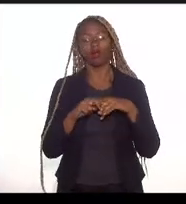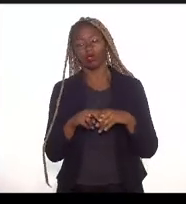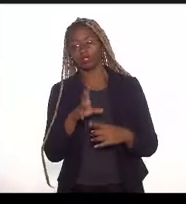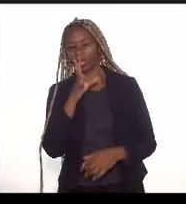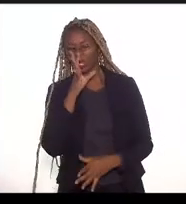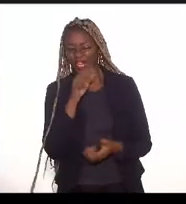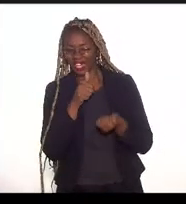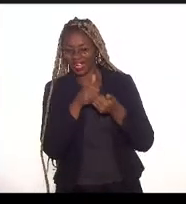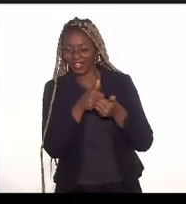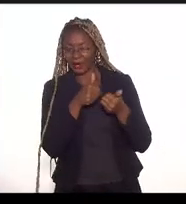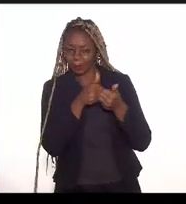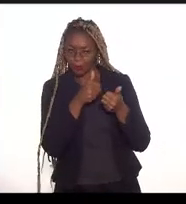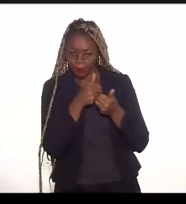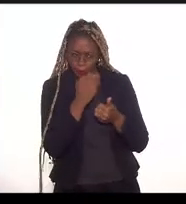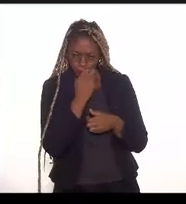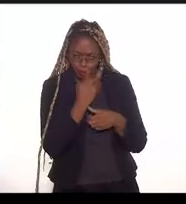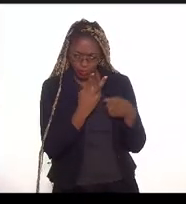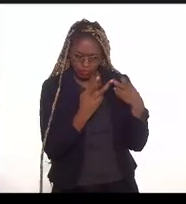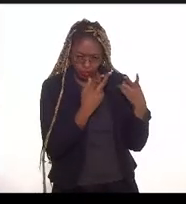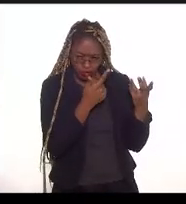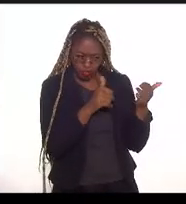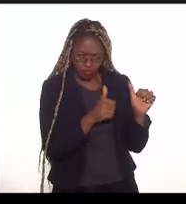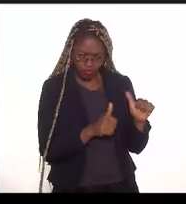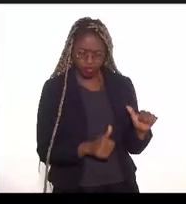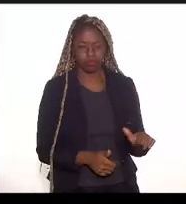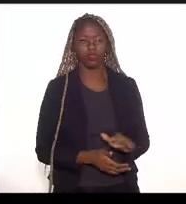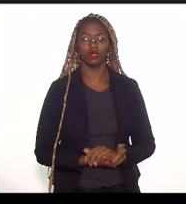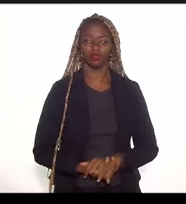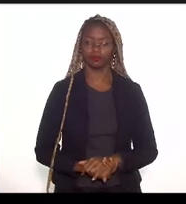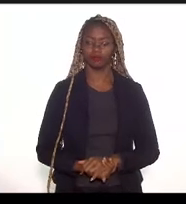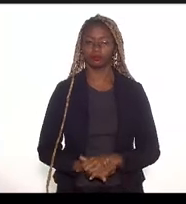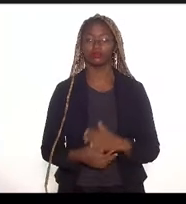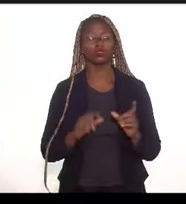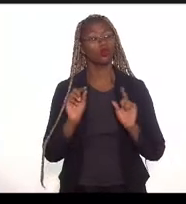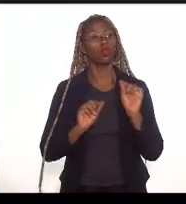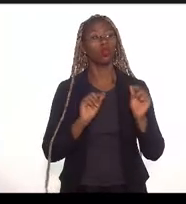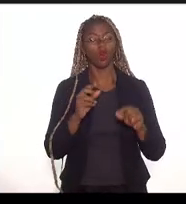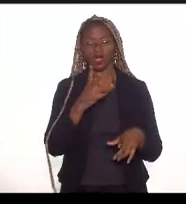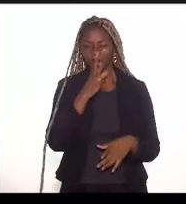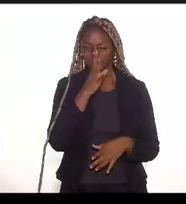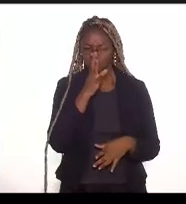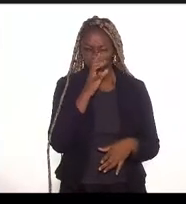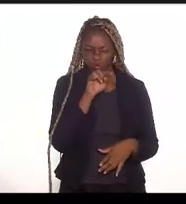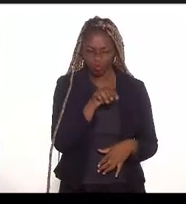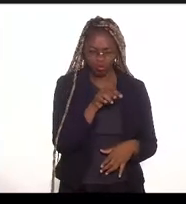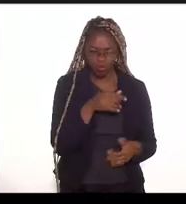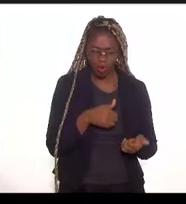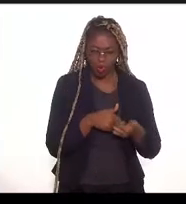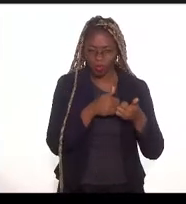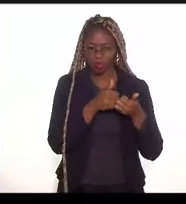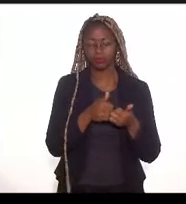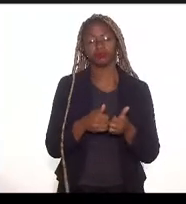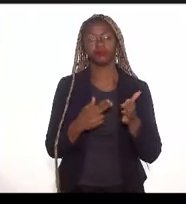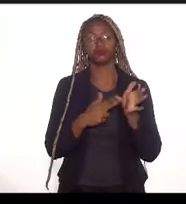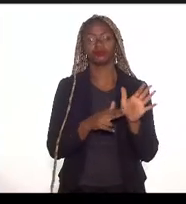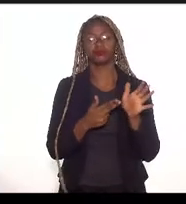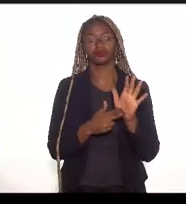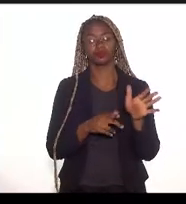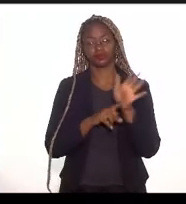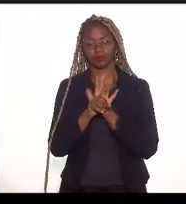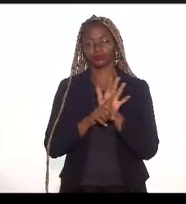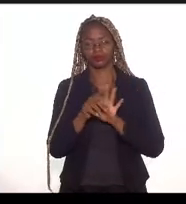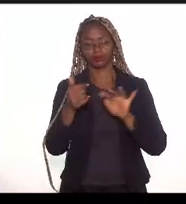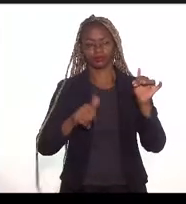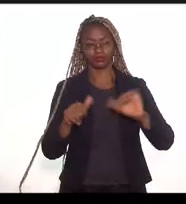do seu tratamento tributário. O que seria o acompanhamento? na carta consulta, as empresas elas